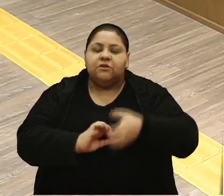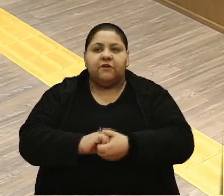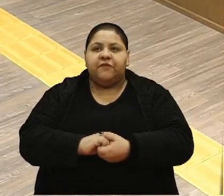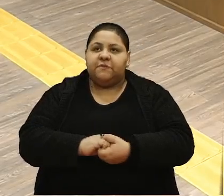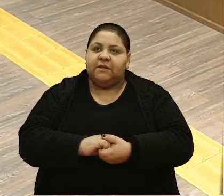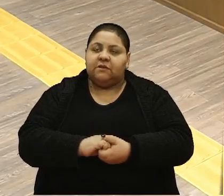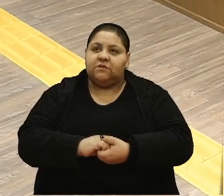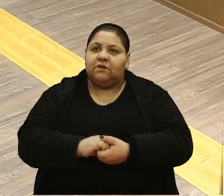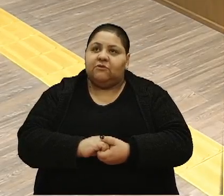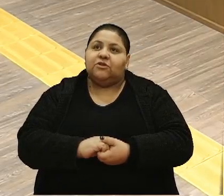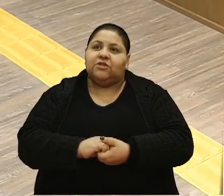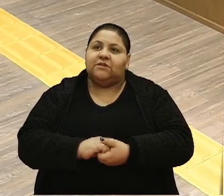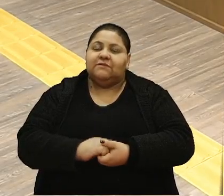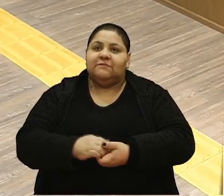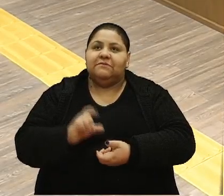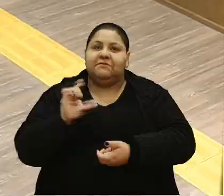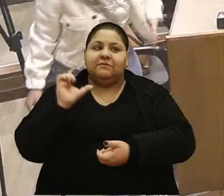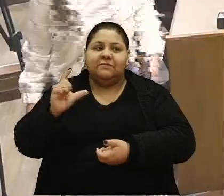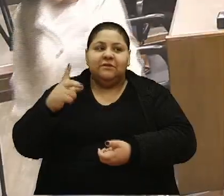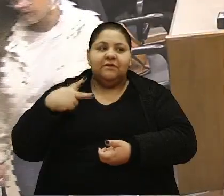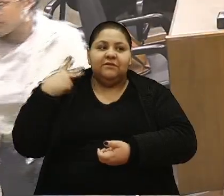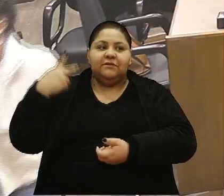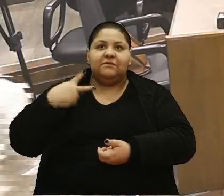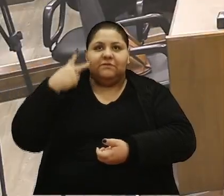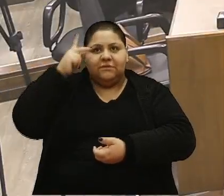Com a palavra, vereador Iago Morandi.